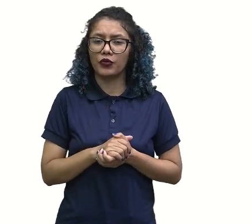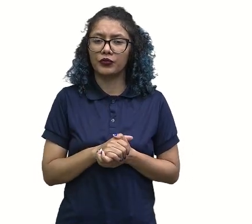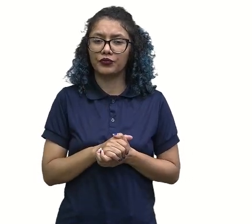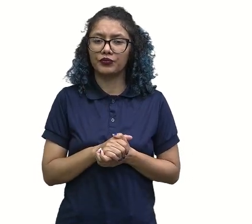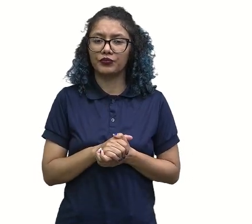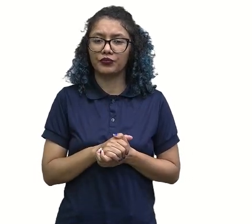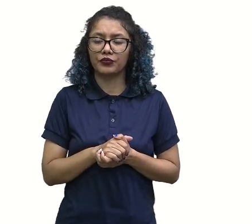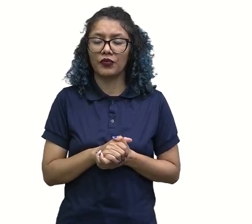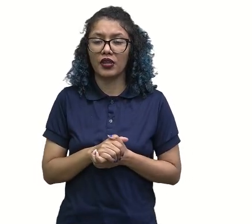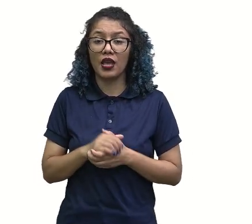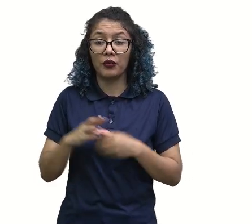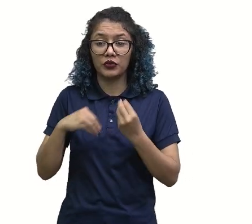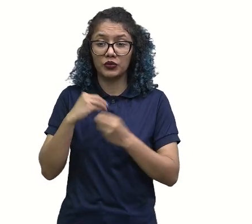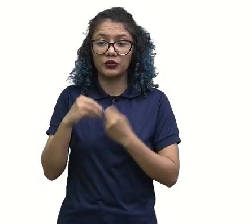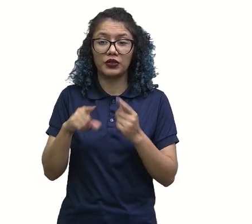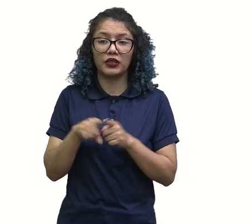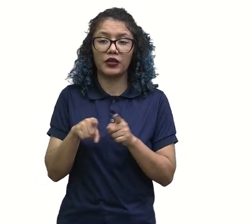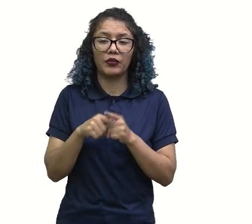mistura.